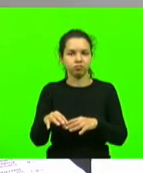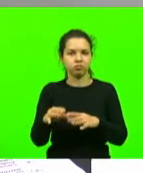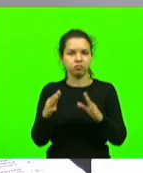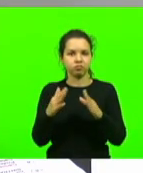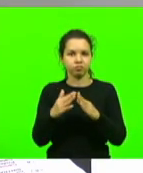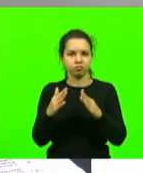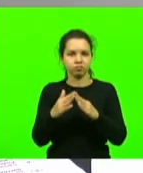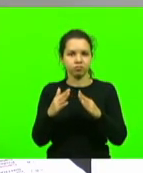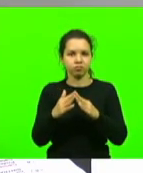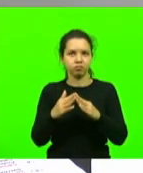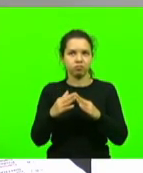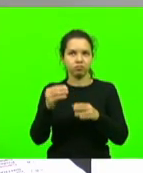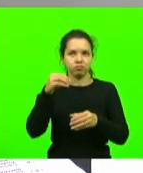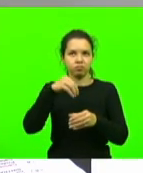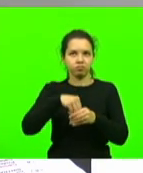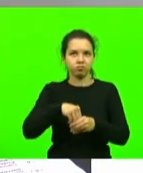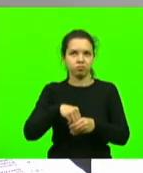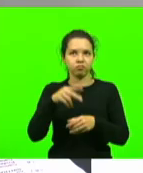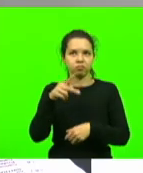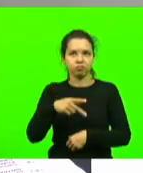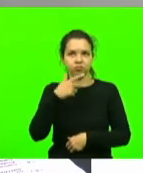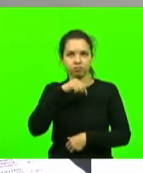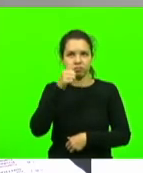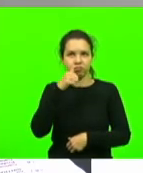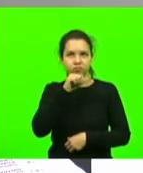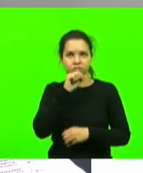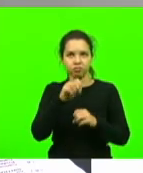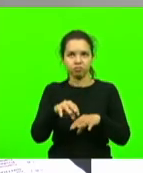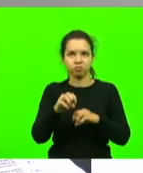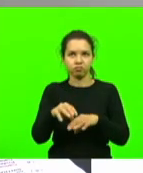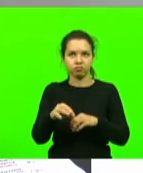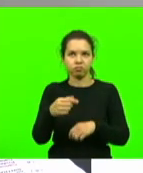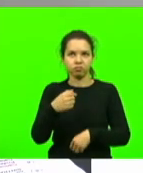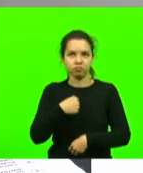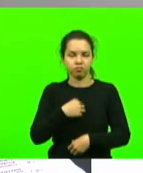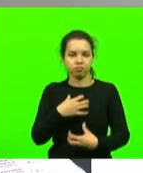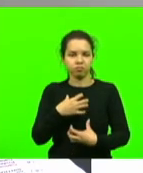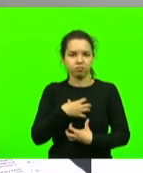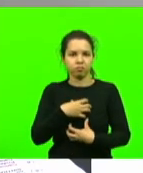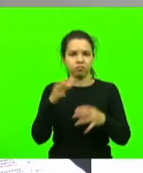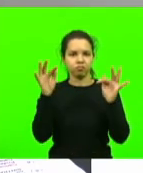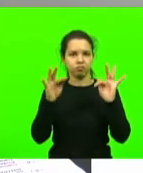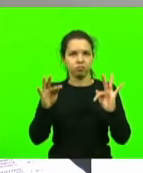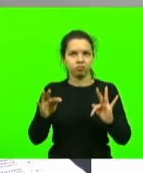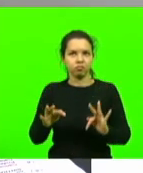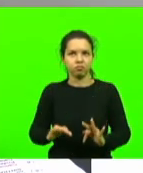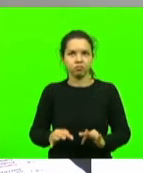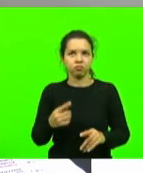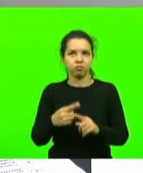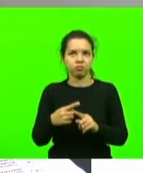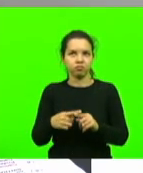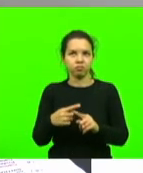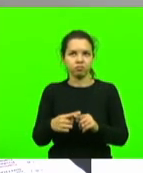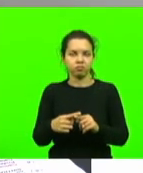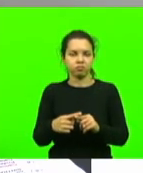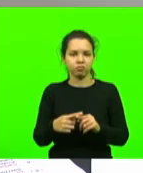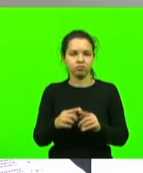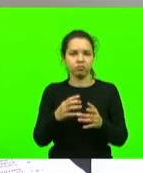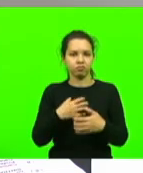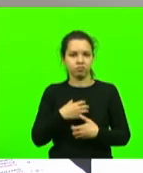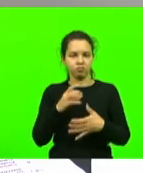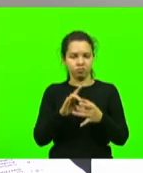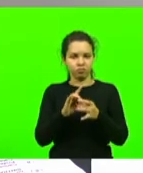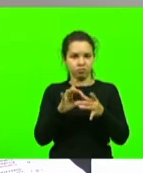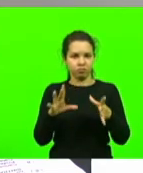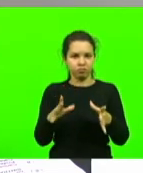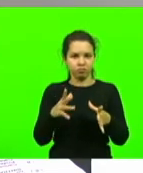educação domiciliar né tô de facto muito feliz por isso que para mim não é uma questão de liberdade da